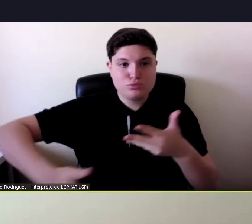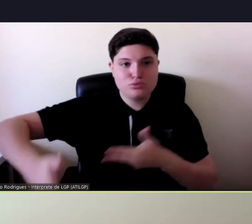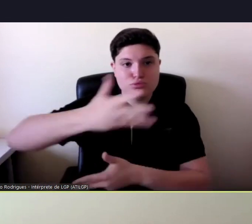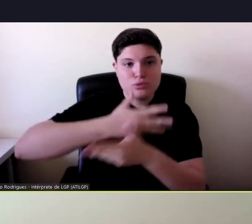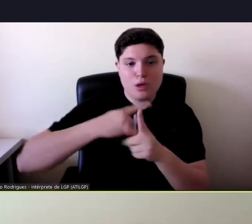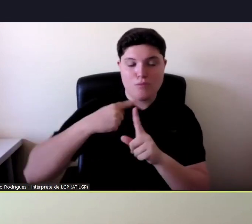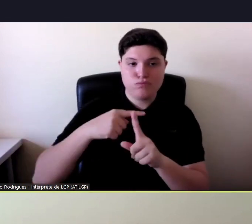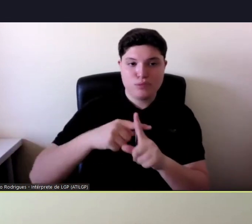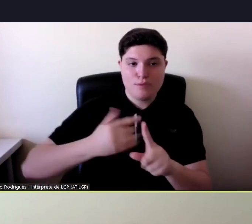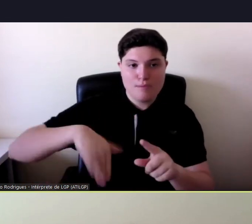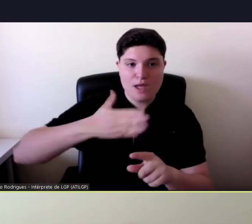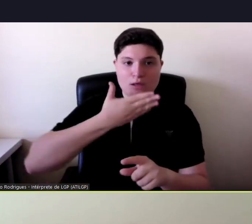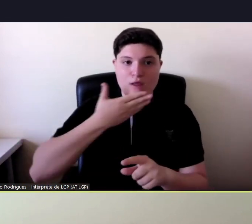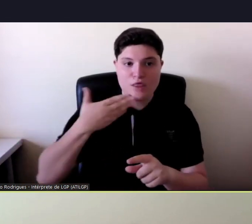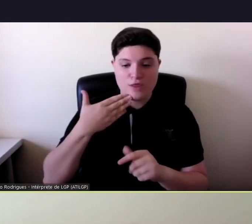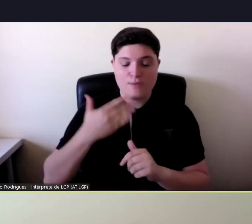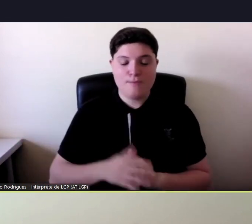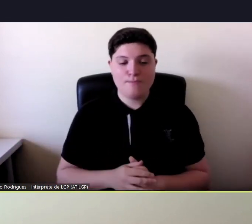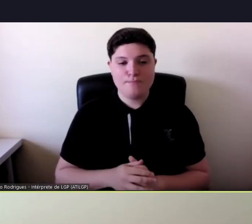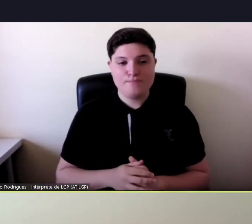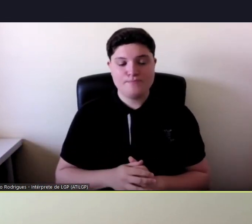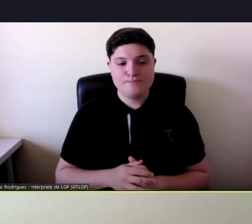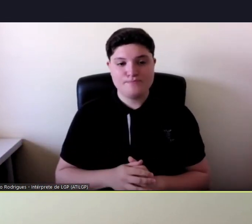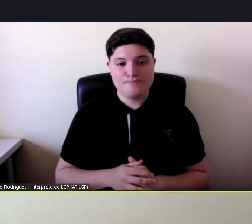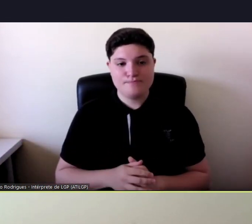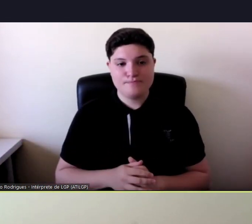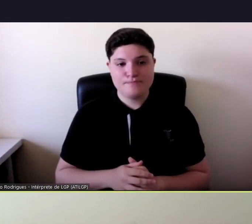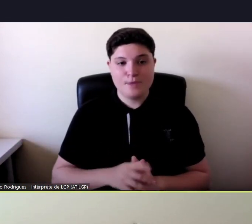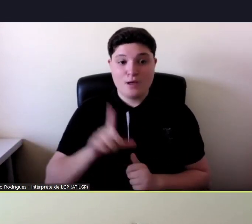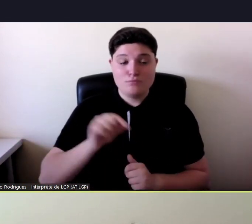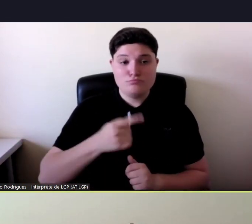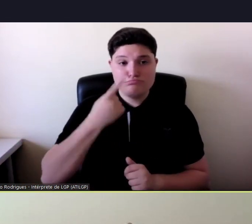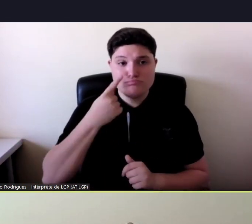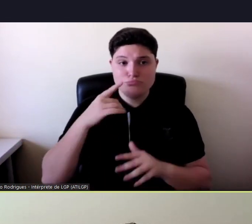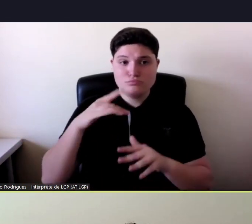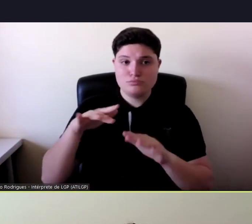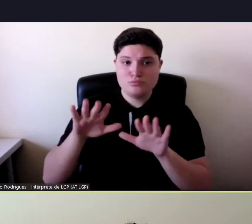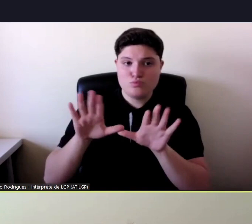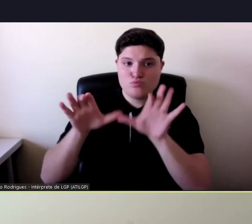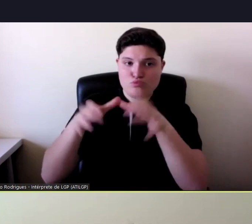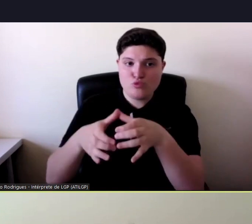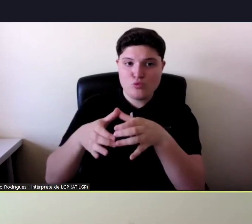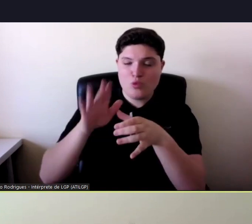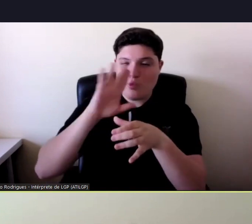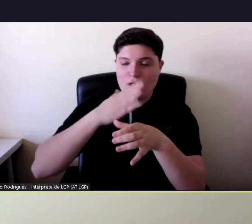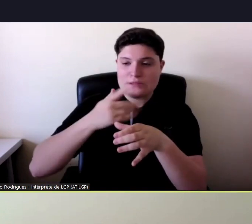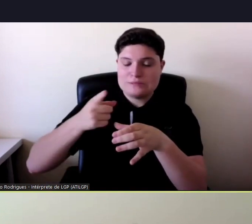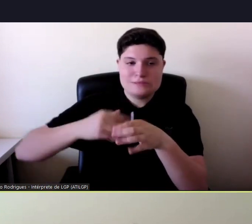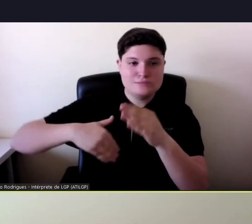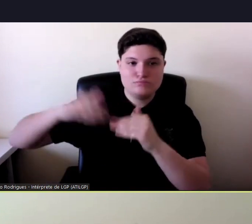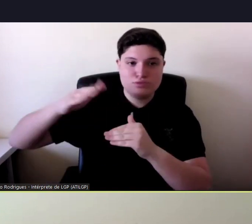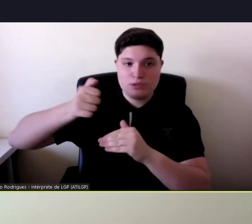uma alteração no padrão de funcionamento do planeta. E aquilo que nós vemos aqui neste gráfico, que